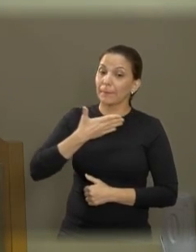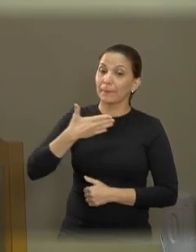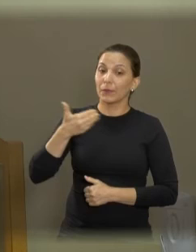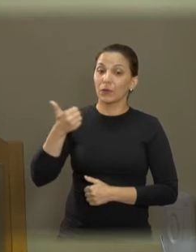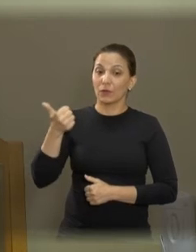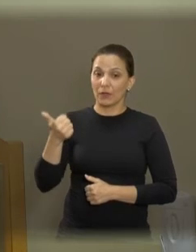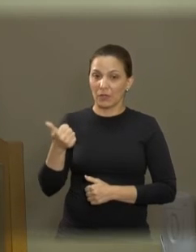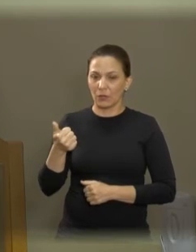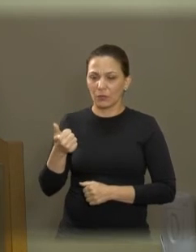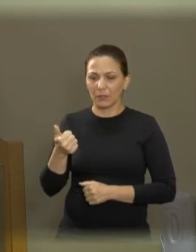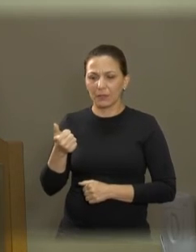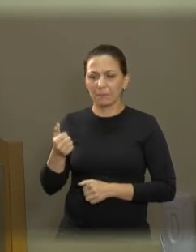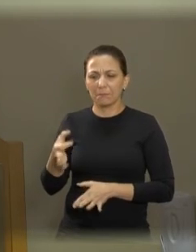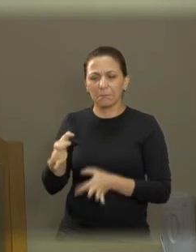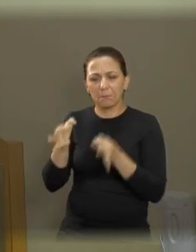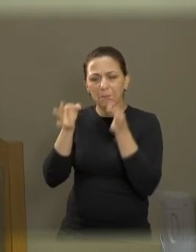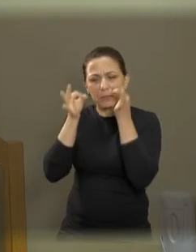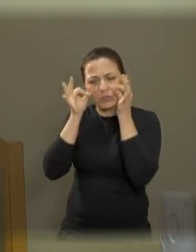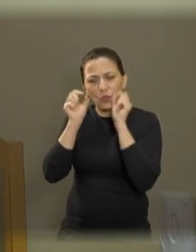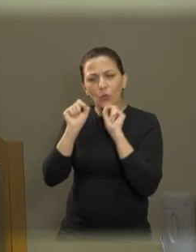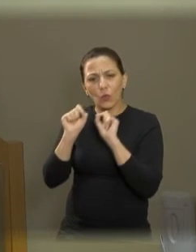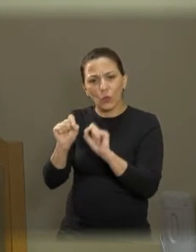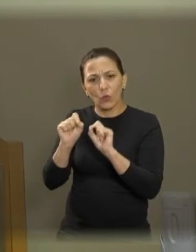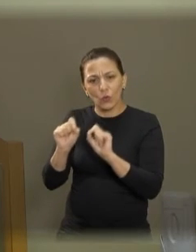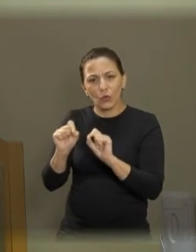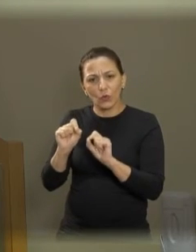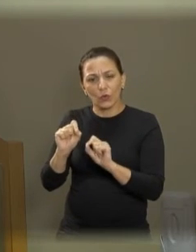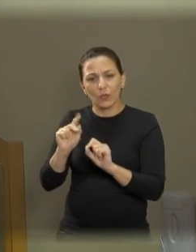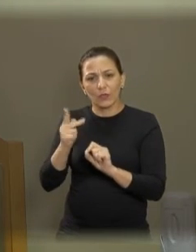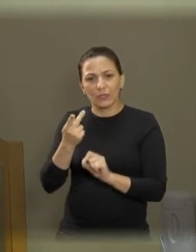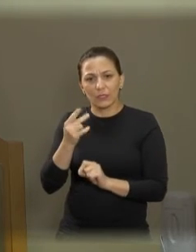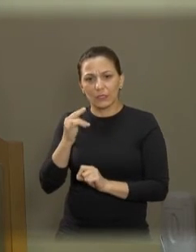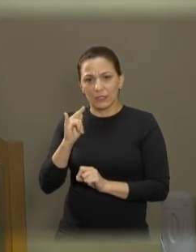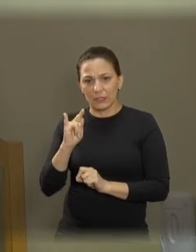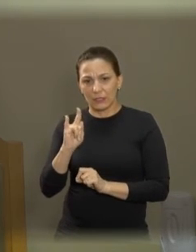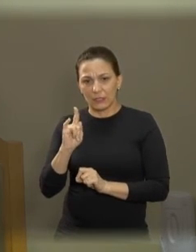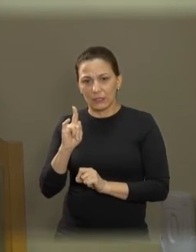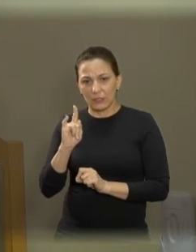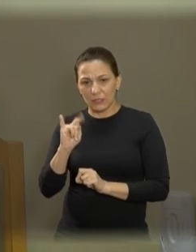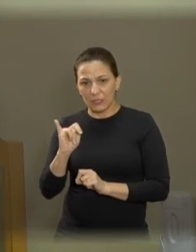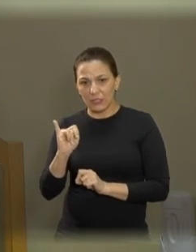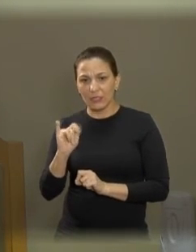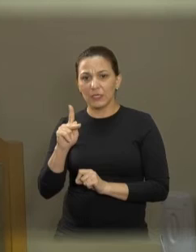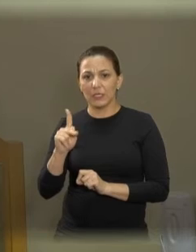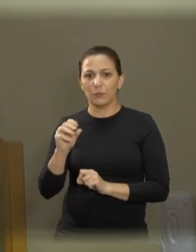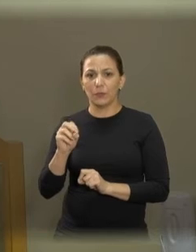E a observação fez com que Hipócrates, o pai da medicina,